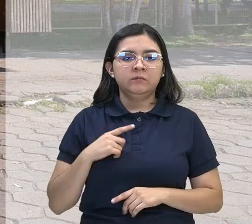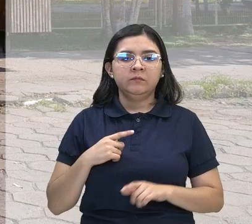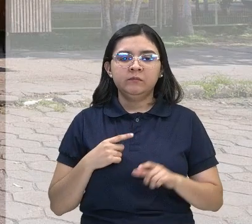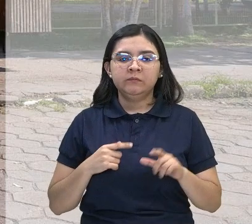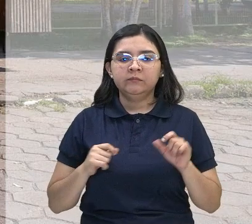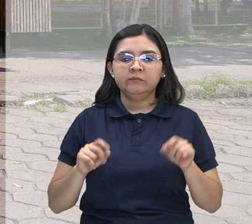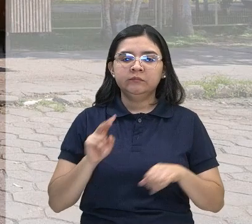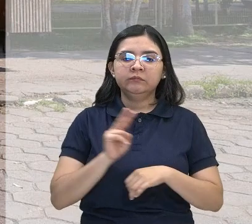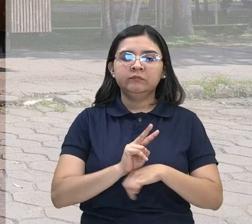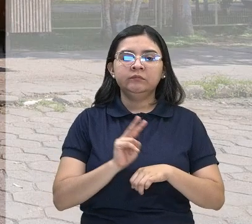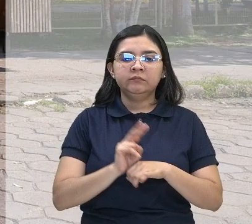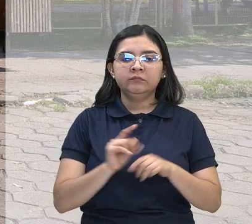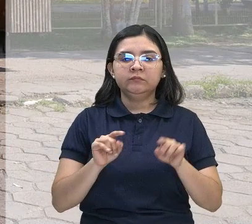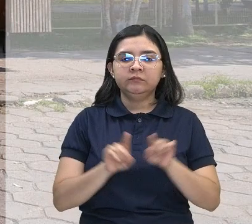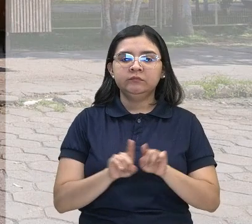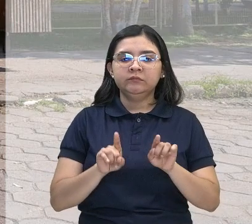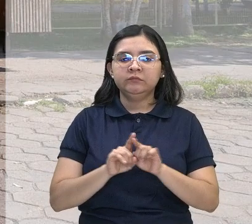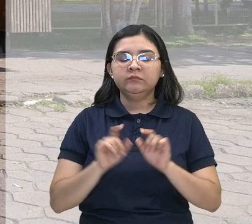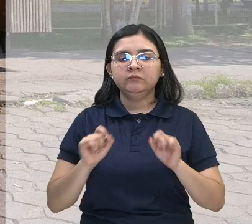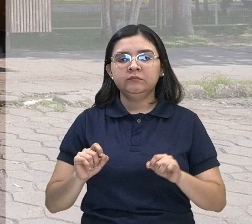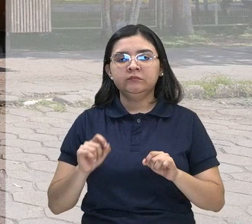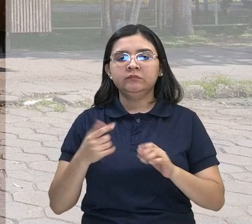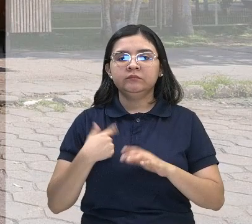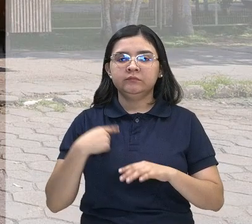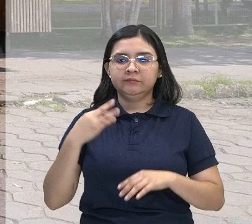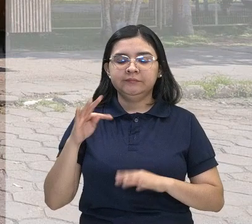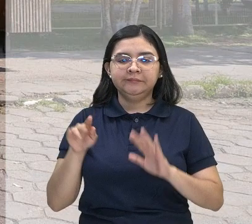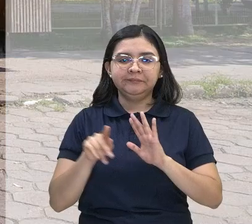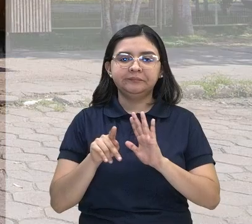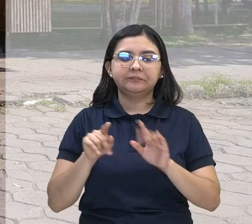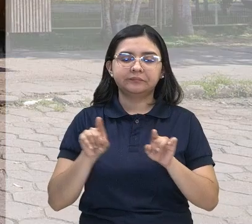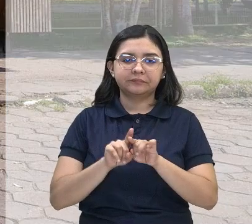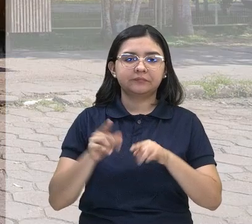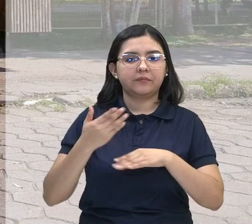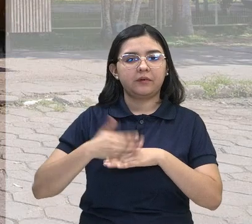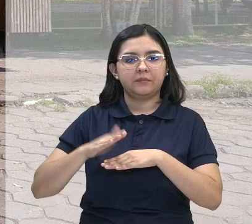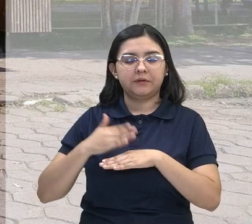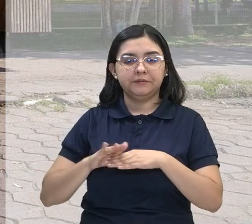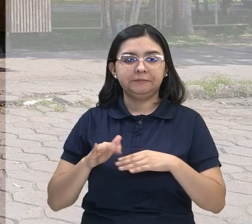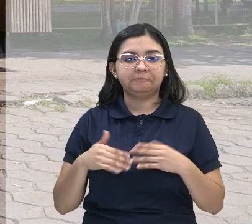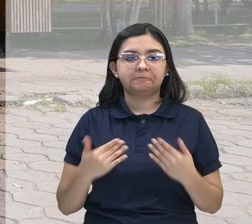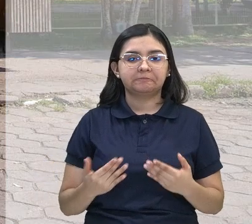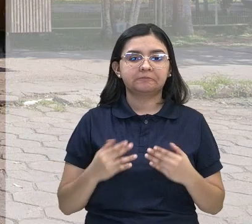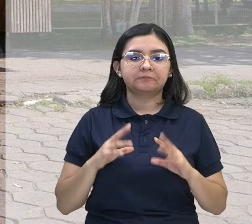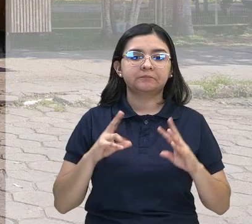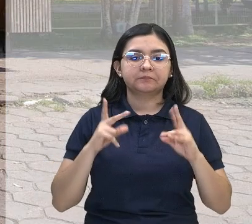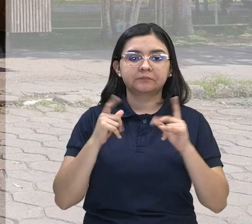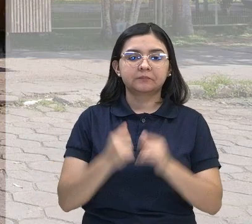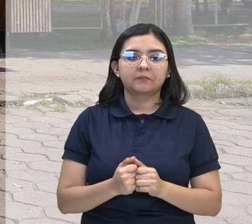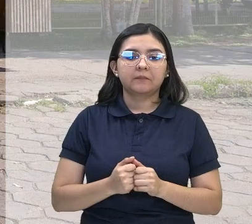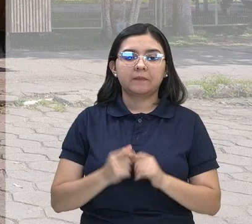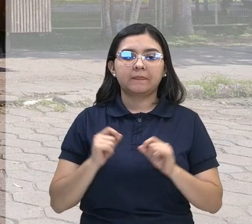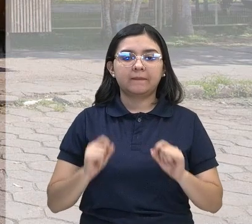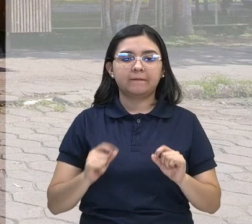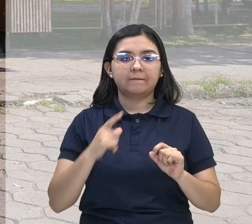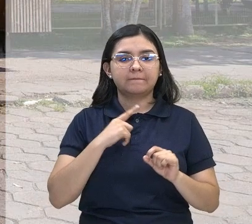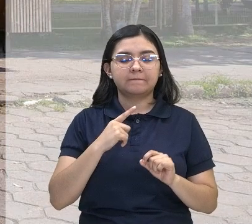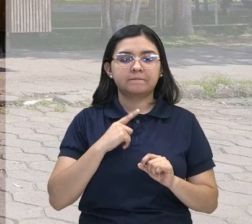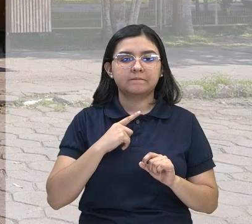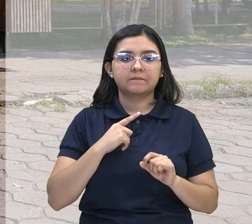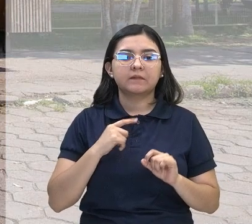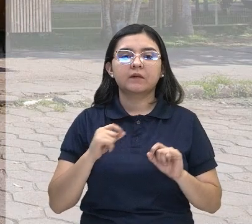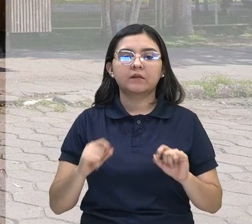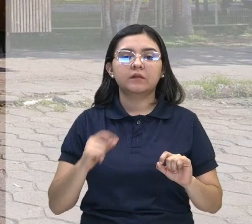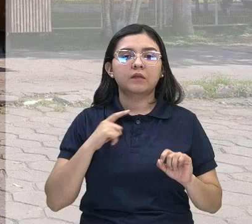termos, tanto na teoria quanto nas práticas. E tudo isso está